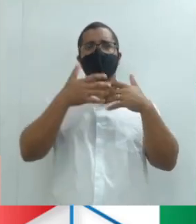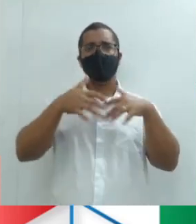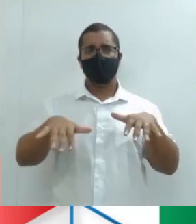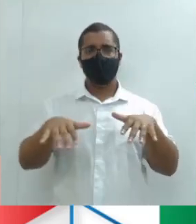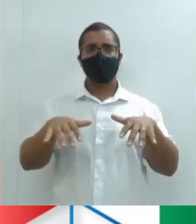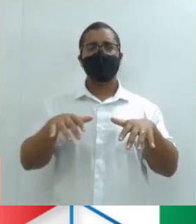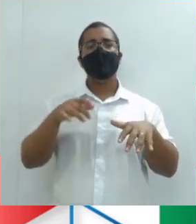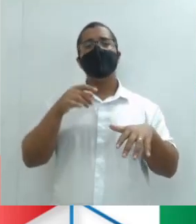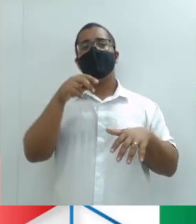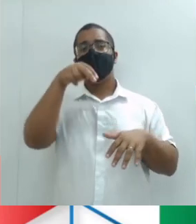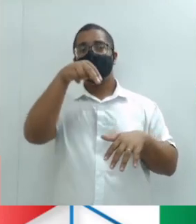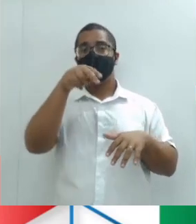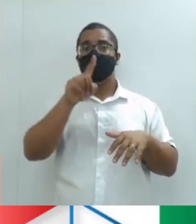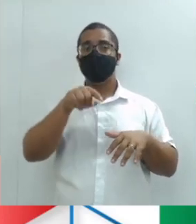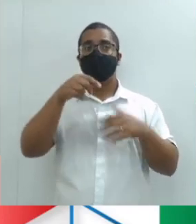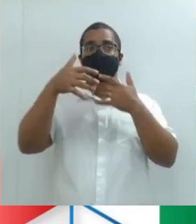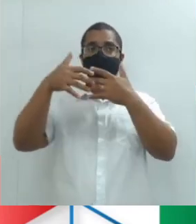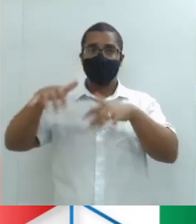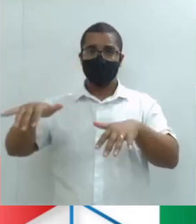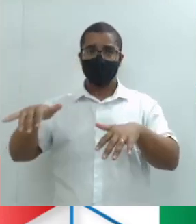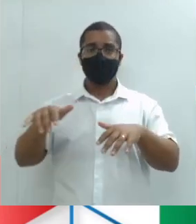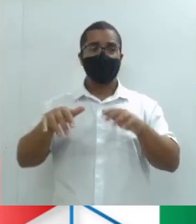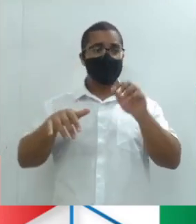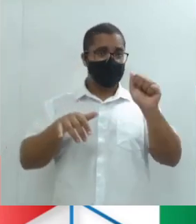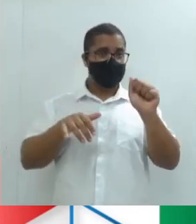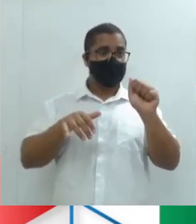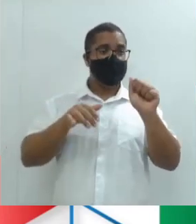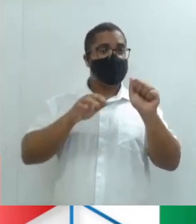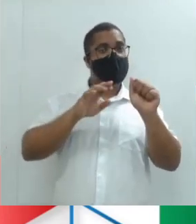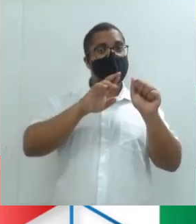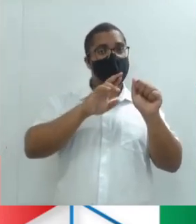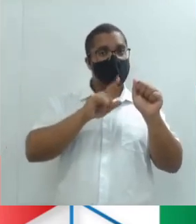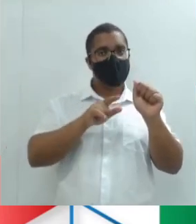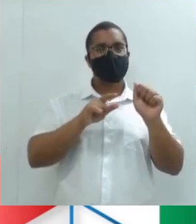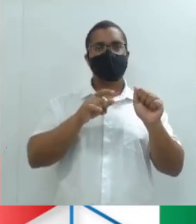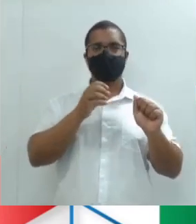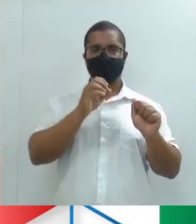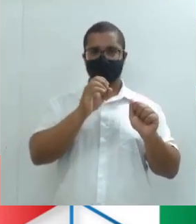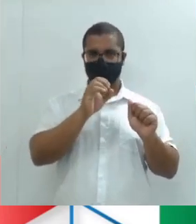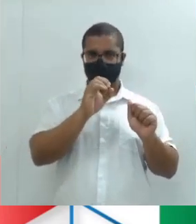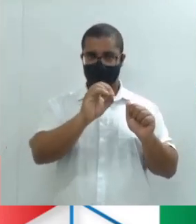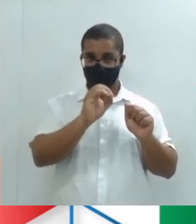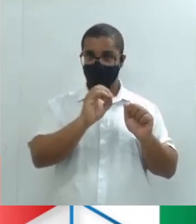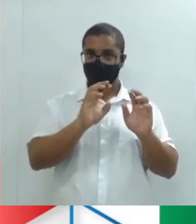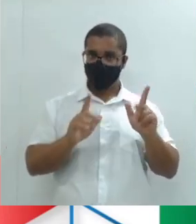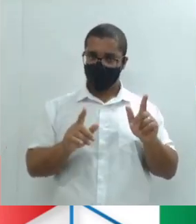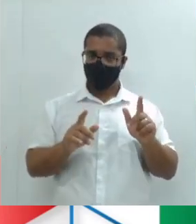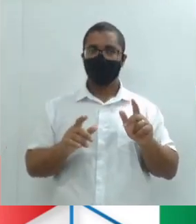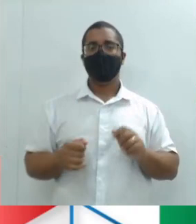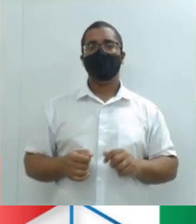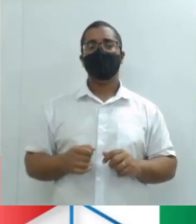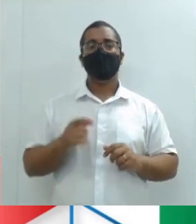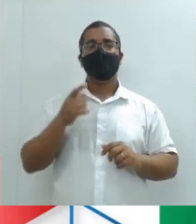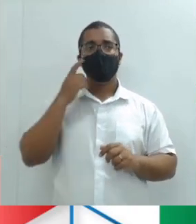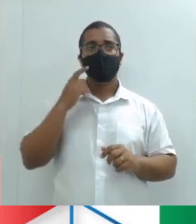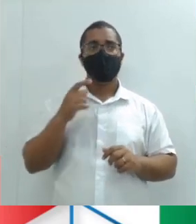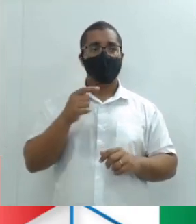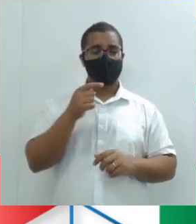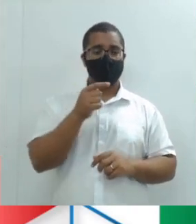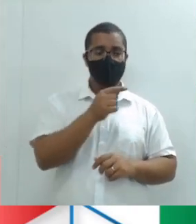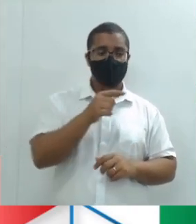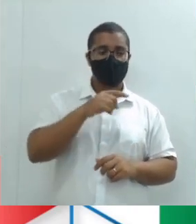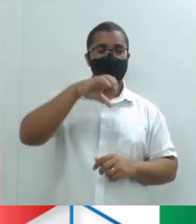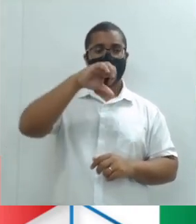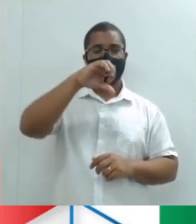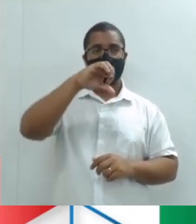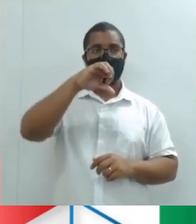número natural, com A diferente de zero, a gente vai ter, ó, exemplo A, item A, tá? Menos 9